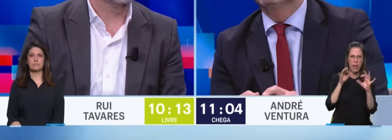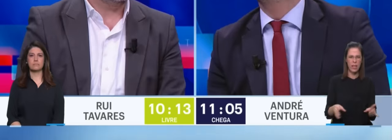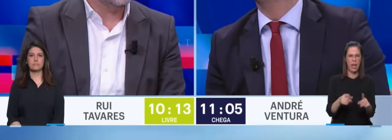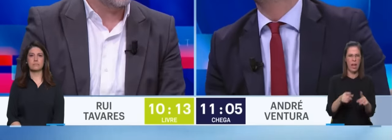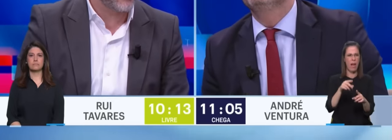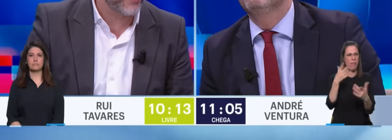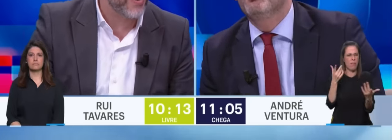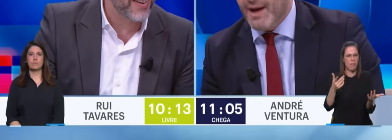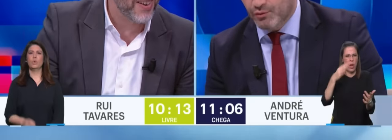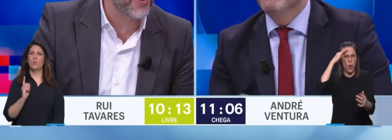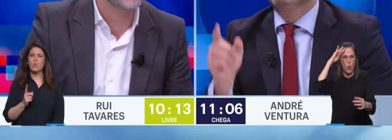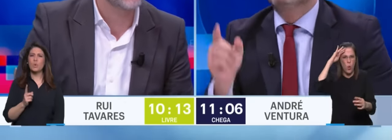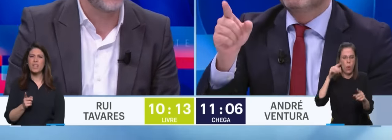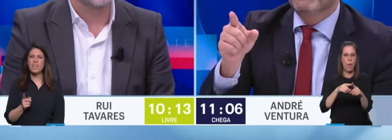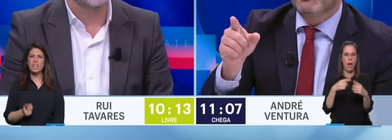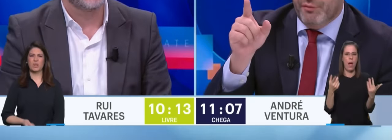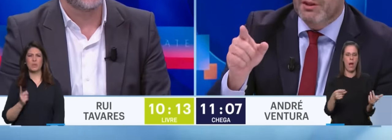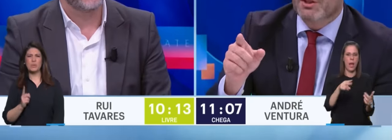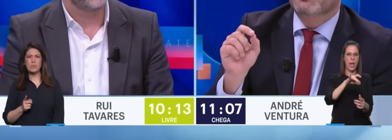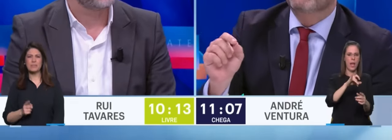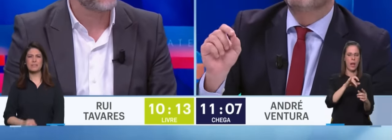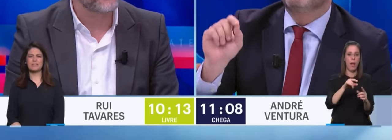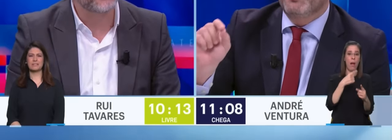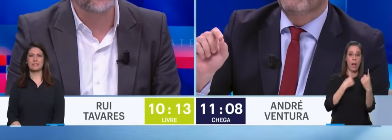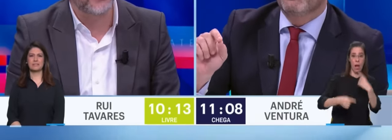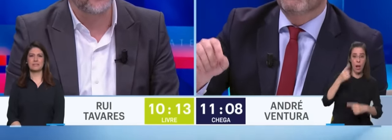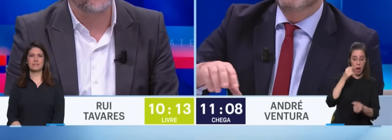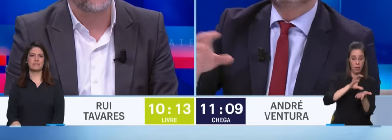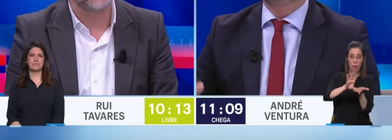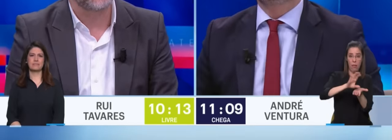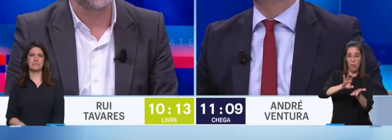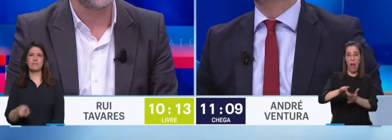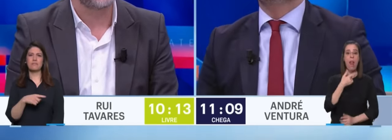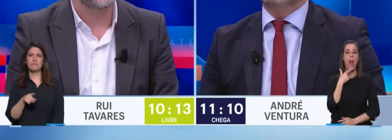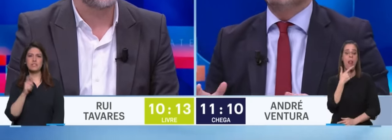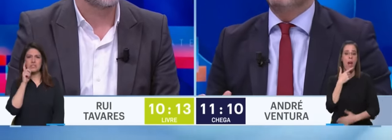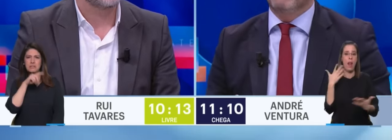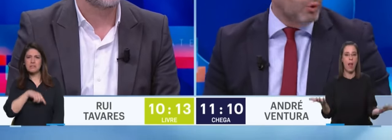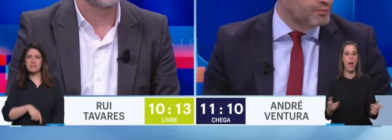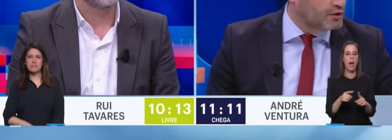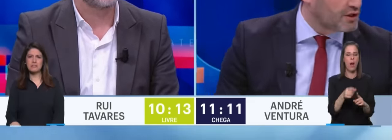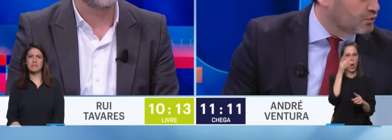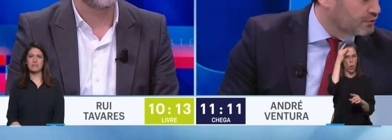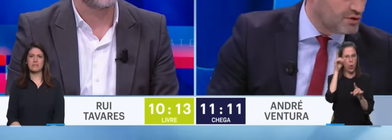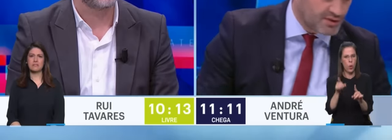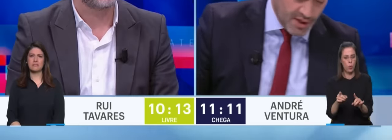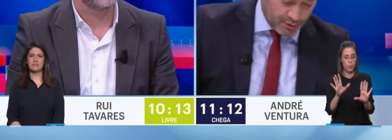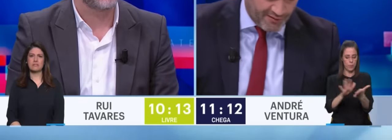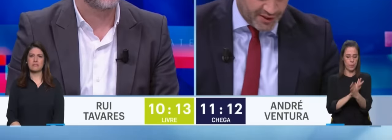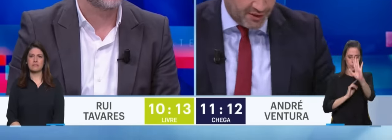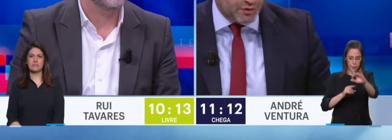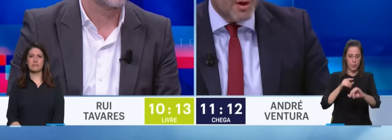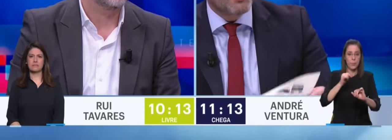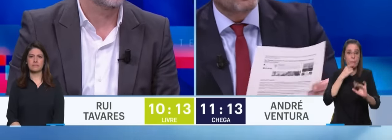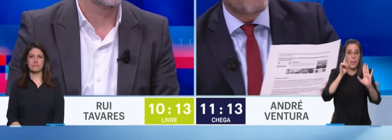maduro como o regime cubano vocês vocês que se queixam muito dos financiadores e estão sempre a dizer que o orban é é corrupto Olha eu tenho aqui uma notícia Rui